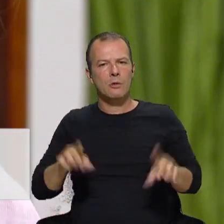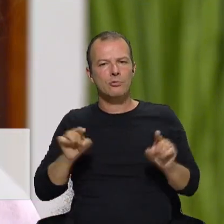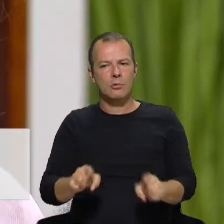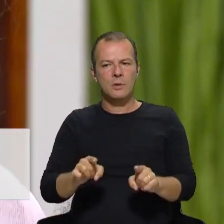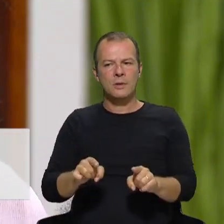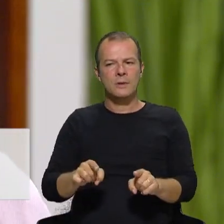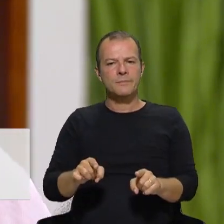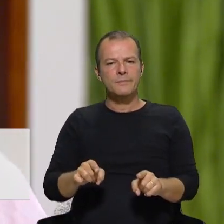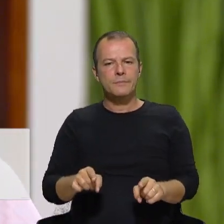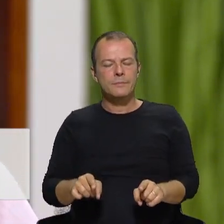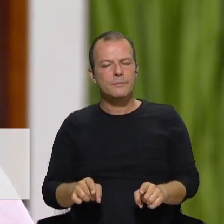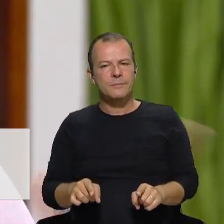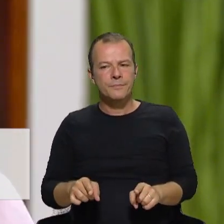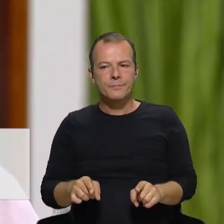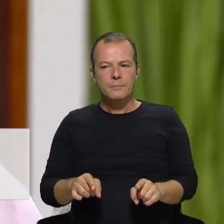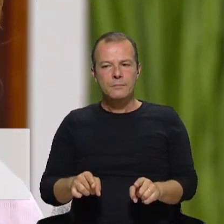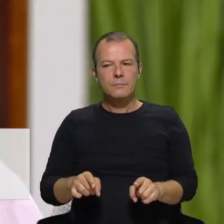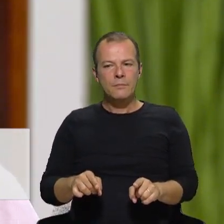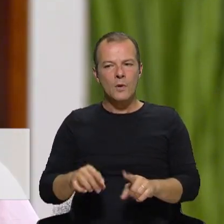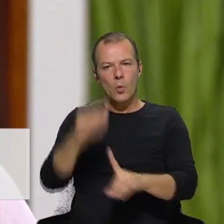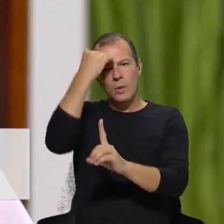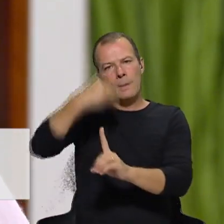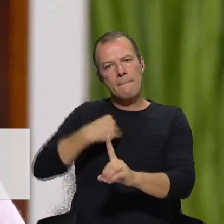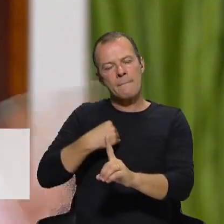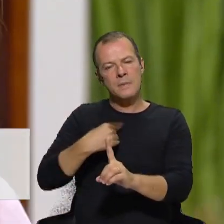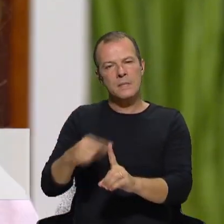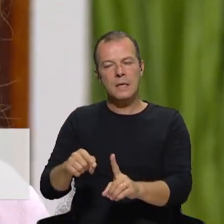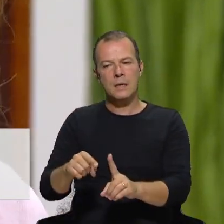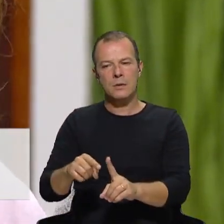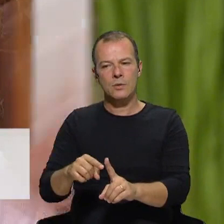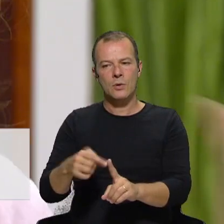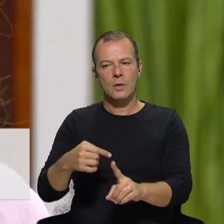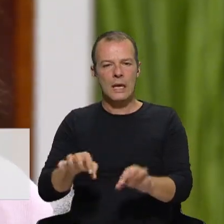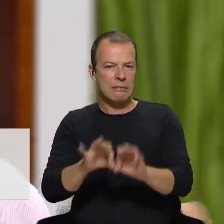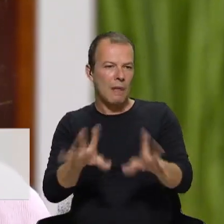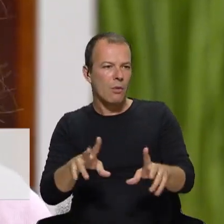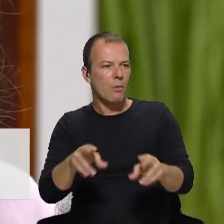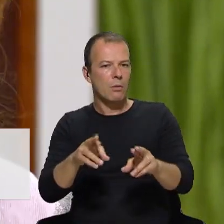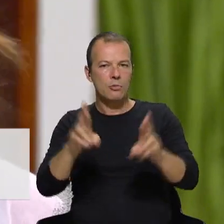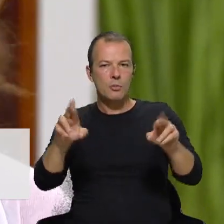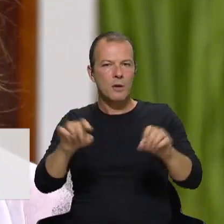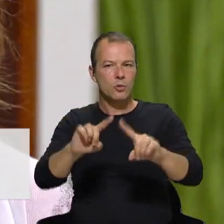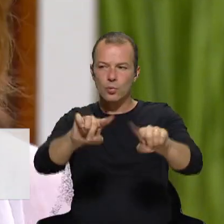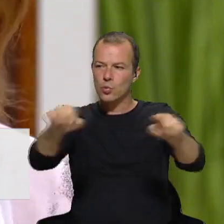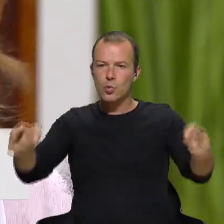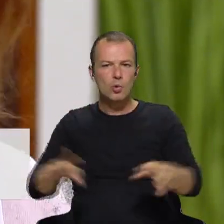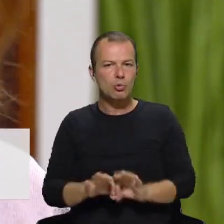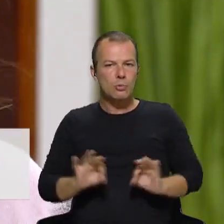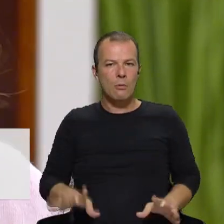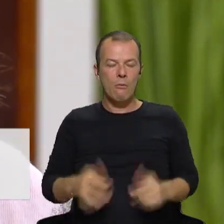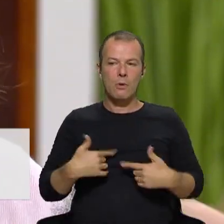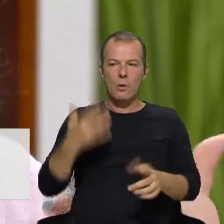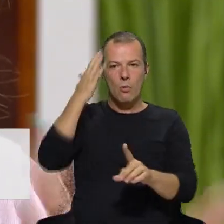esta crença que ele me passa é aquilo que eu espero de toda a gente e é aquilo que eu